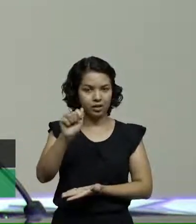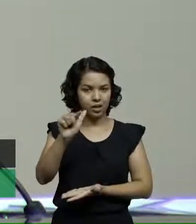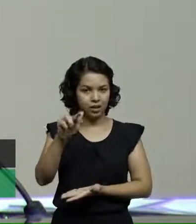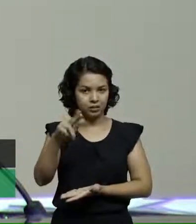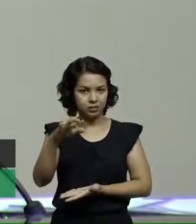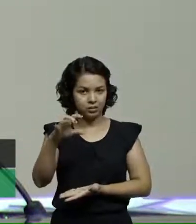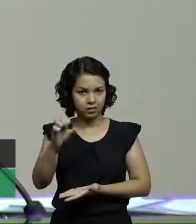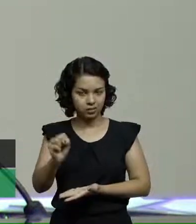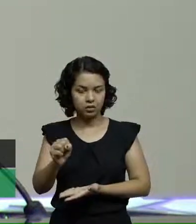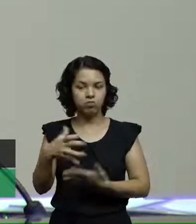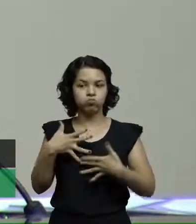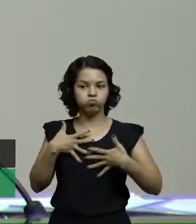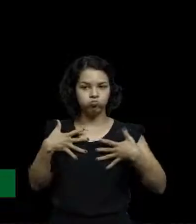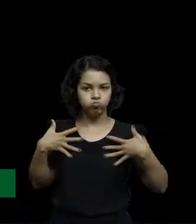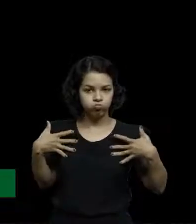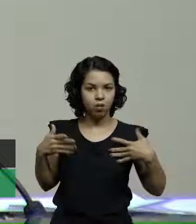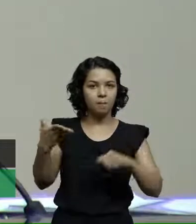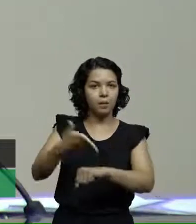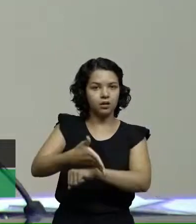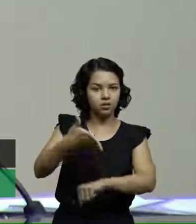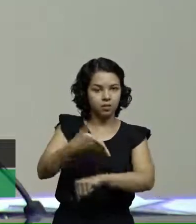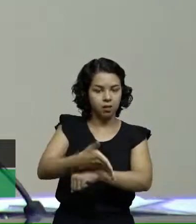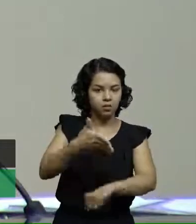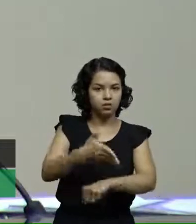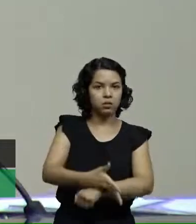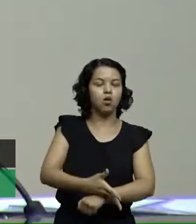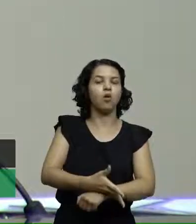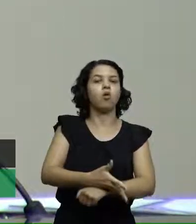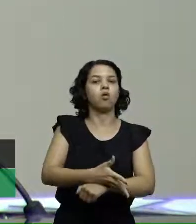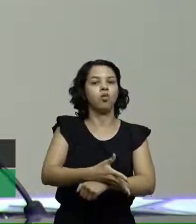na contenção da Revolução Cubana.